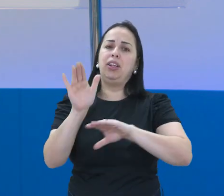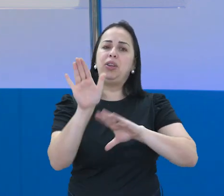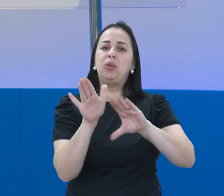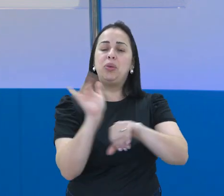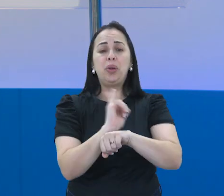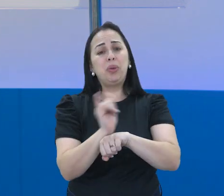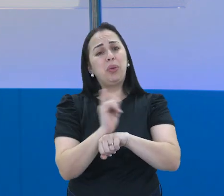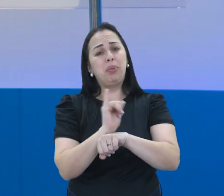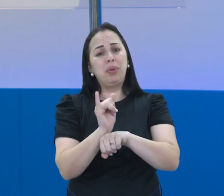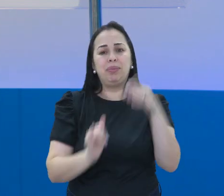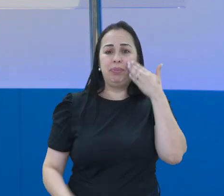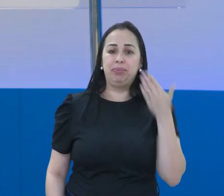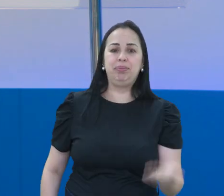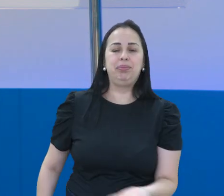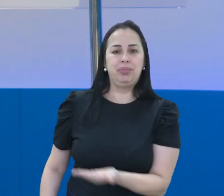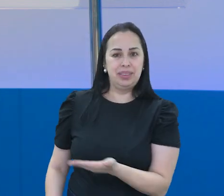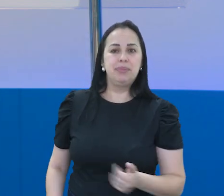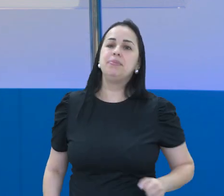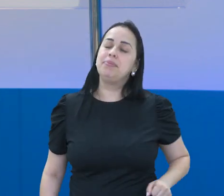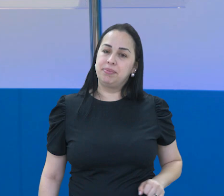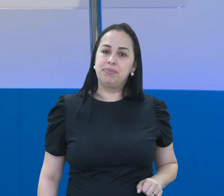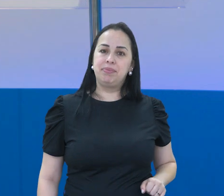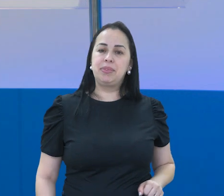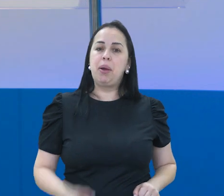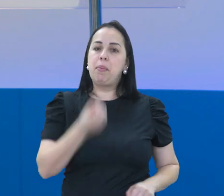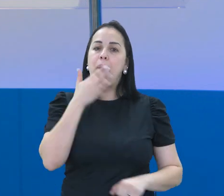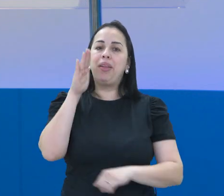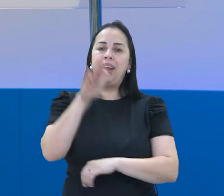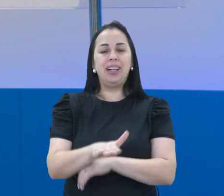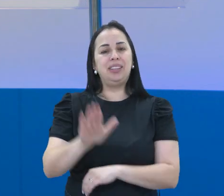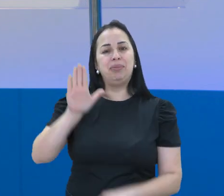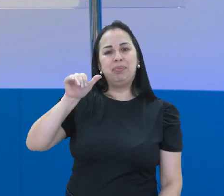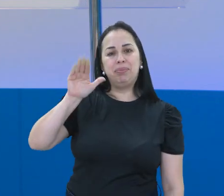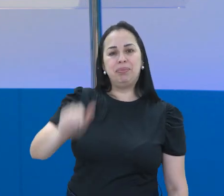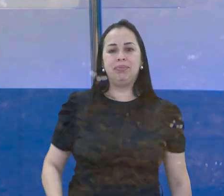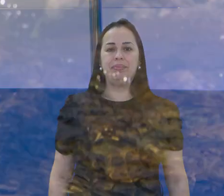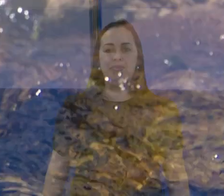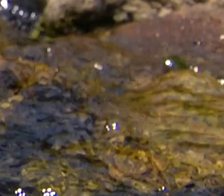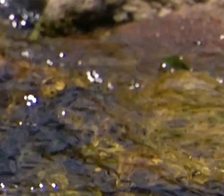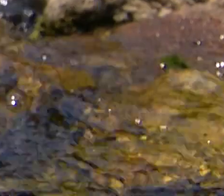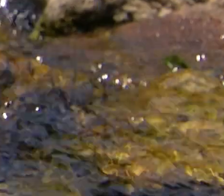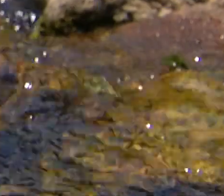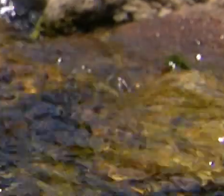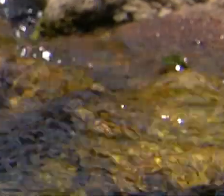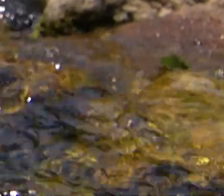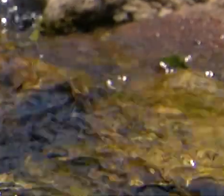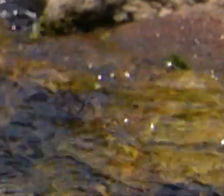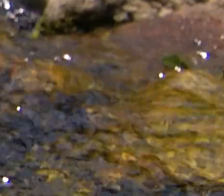acessar o nosso canal do YouTube TV Câmara SJC. Uma ótima tarde. Até amanhã.